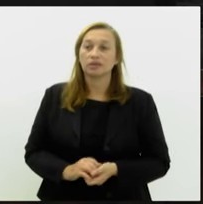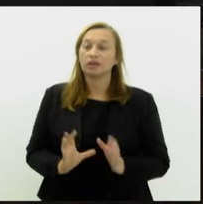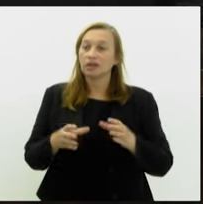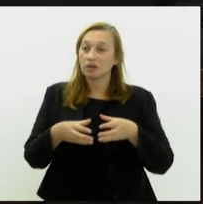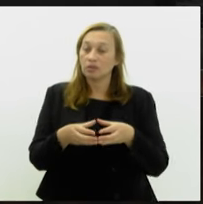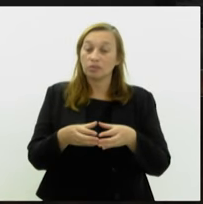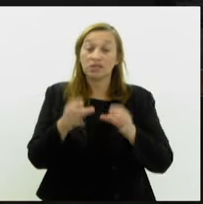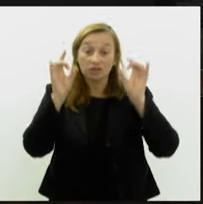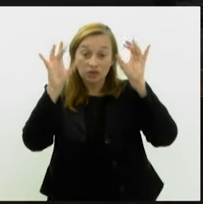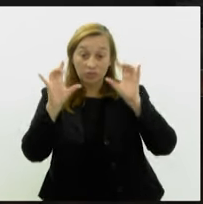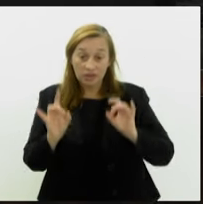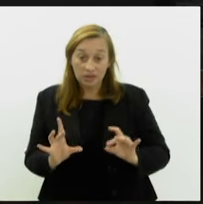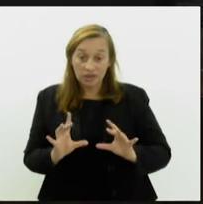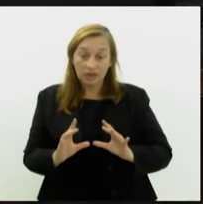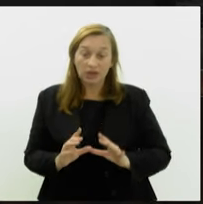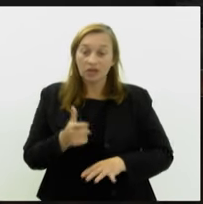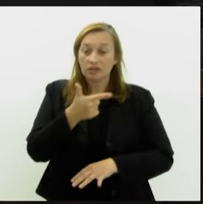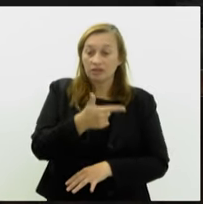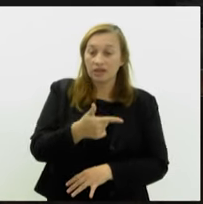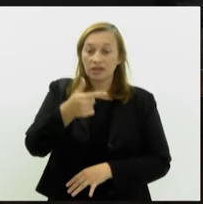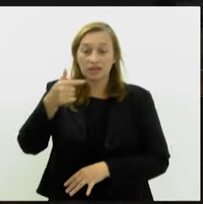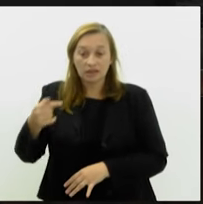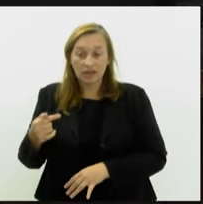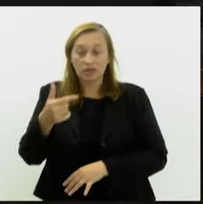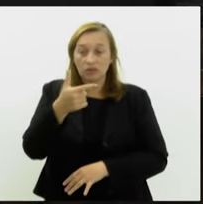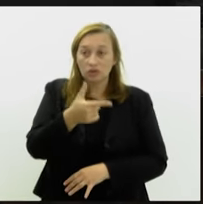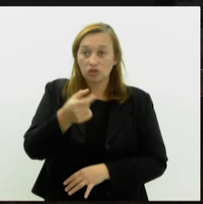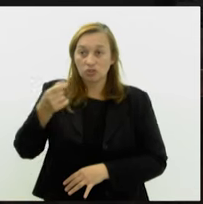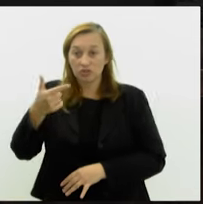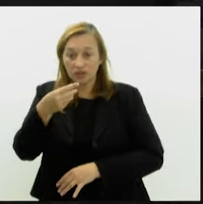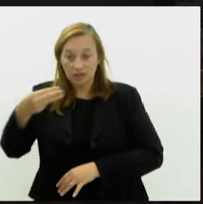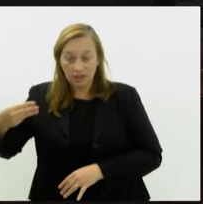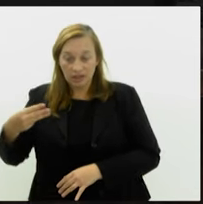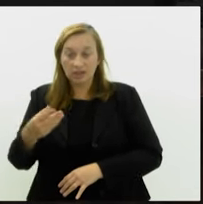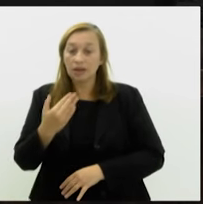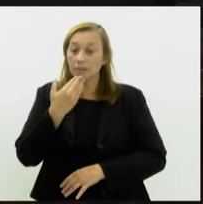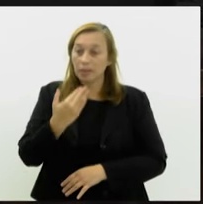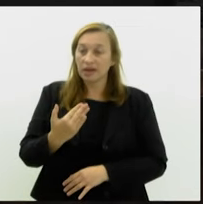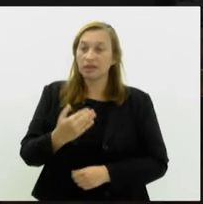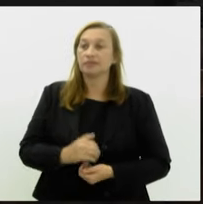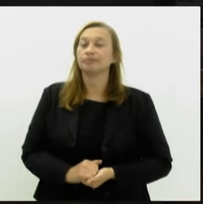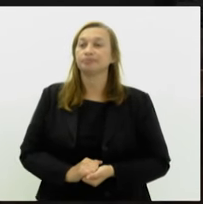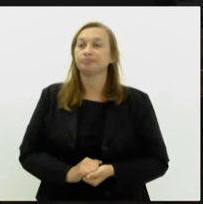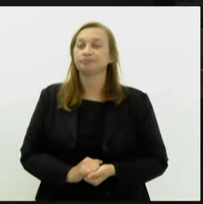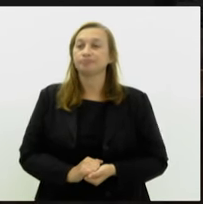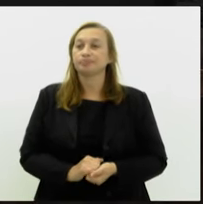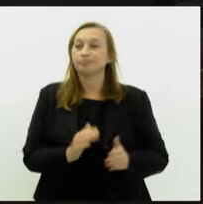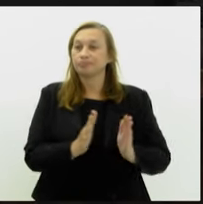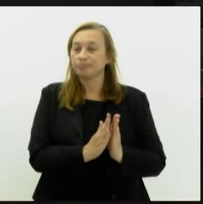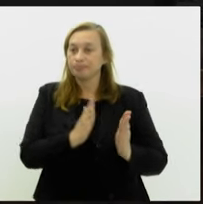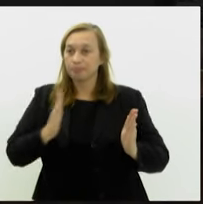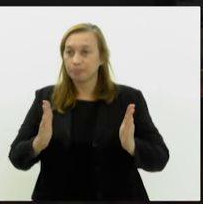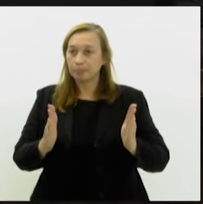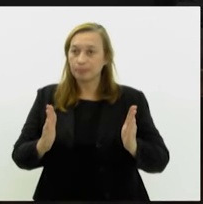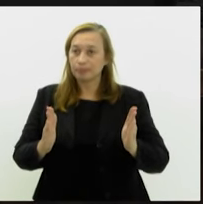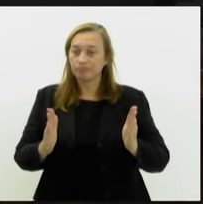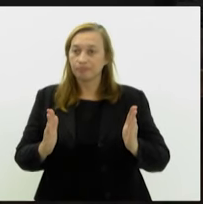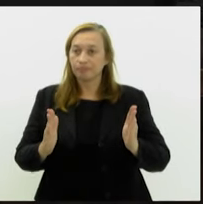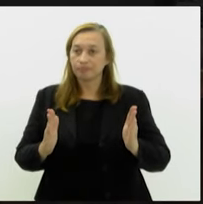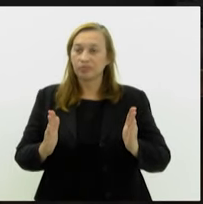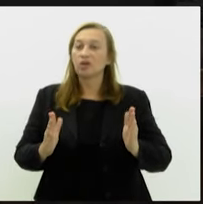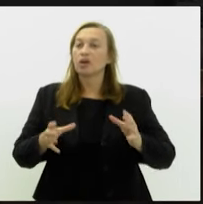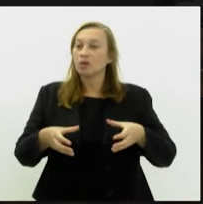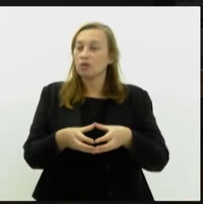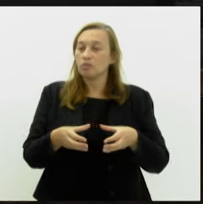comissão especial, requerimento 27 de 2023, que solicita prorrogação do prazo de funcionamento da